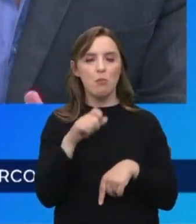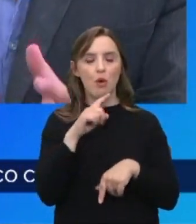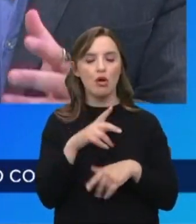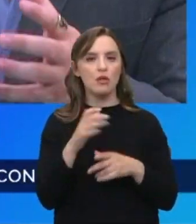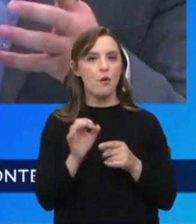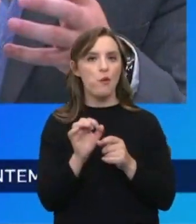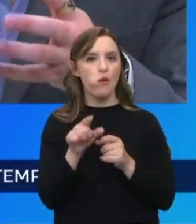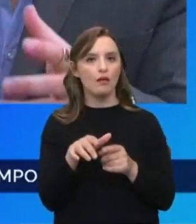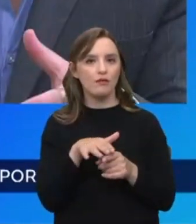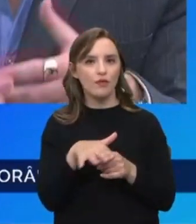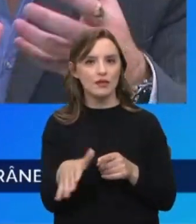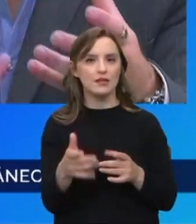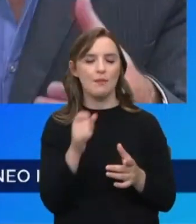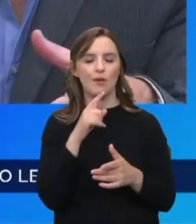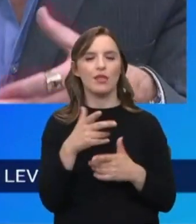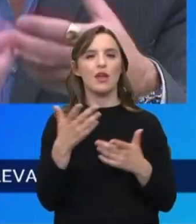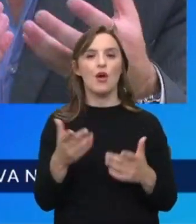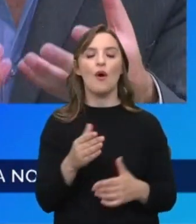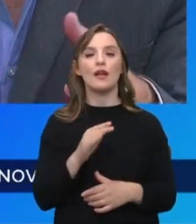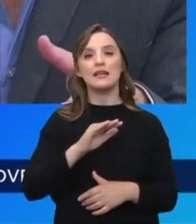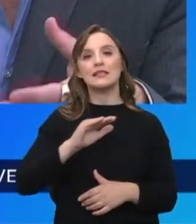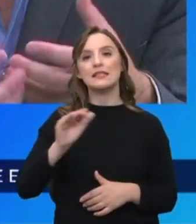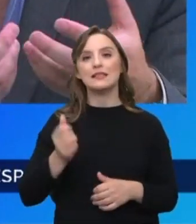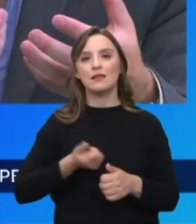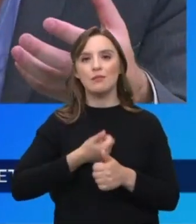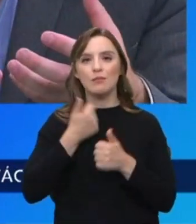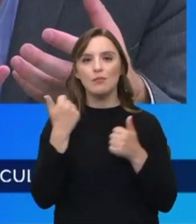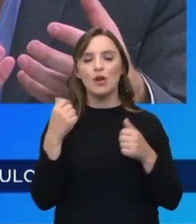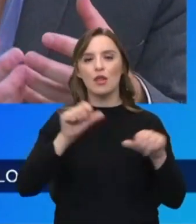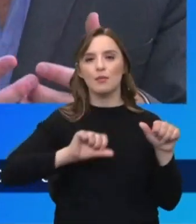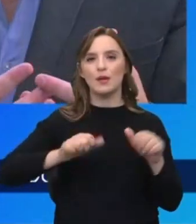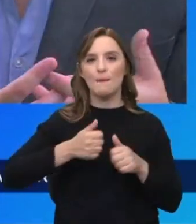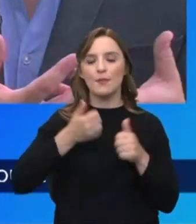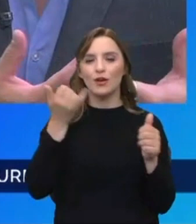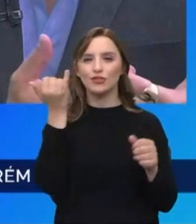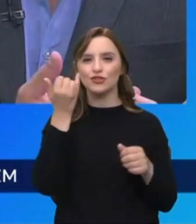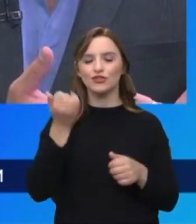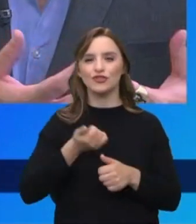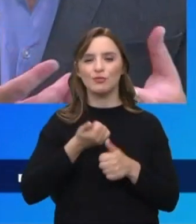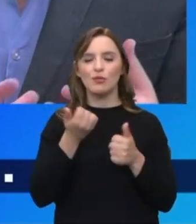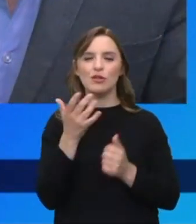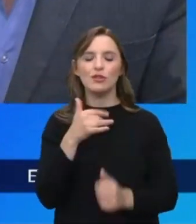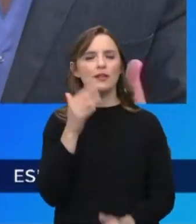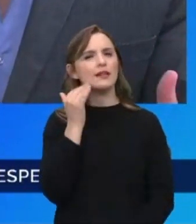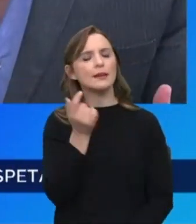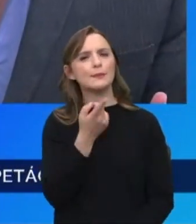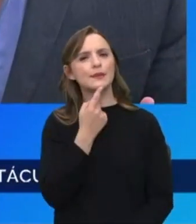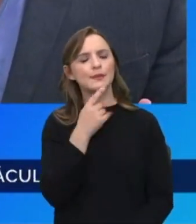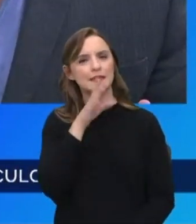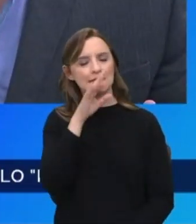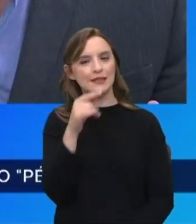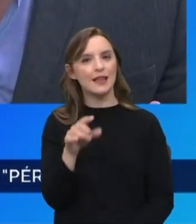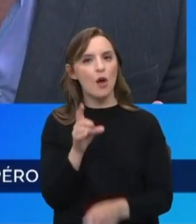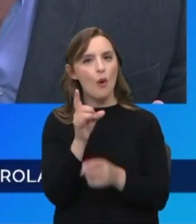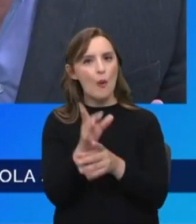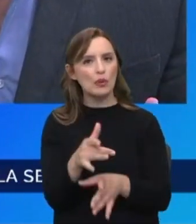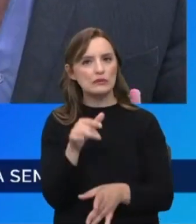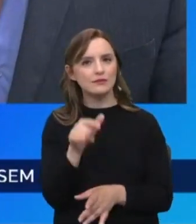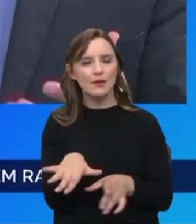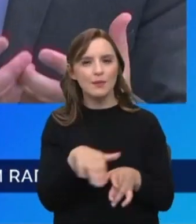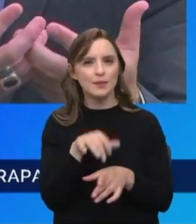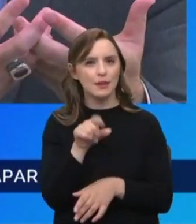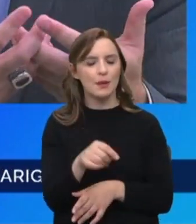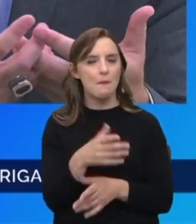agora, à medida que nós temos melhor ciência, melhores computadores, melhores laboratórios, melhores simulações, tentamos perceber se há outros atores aqui